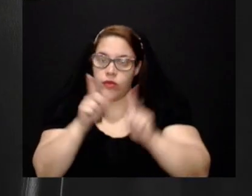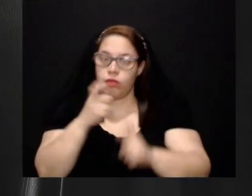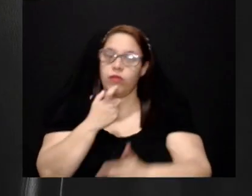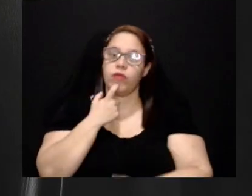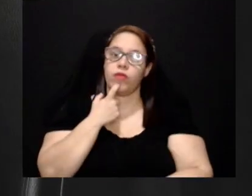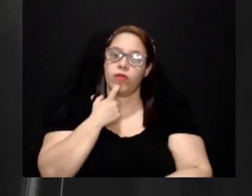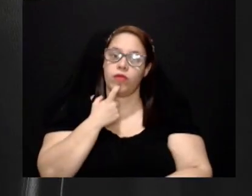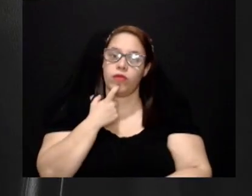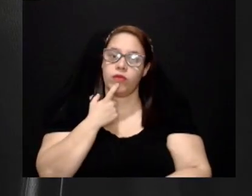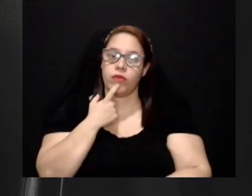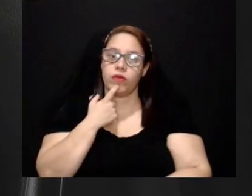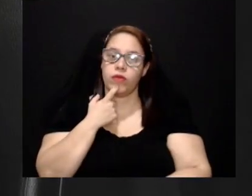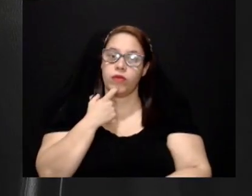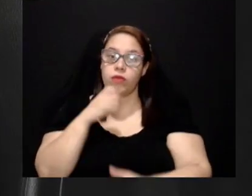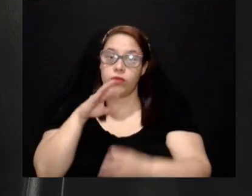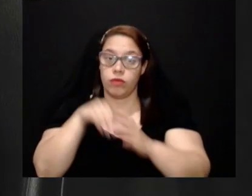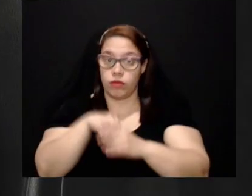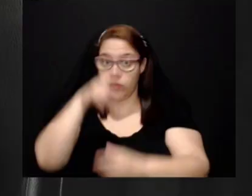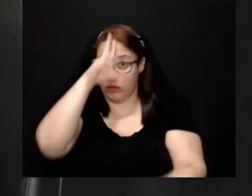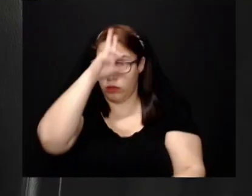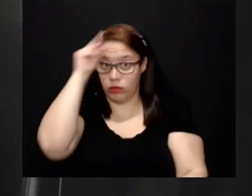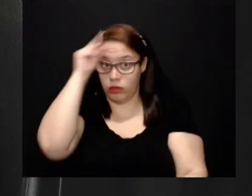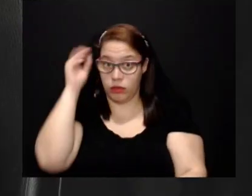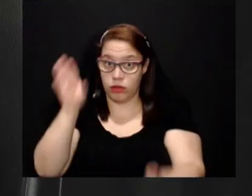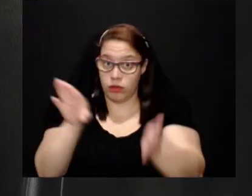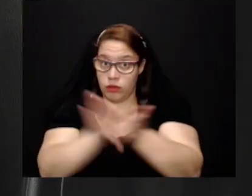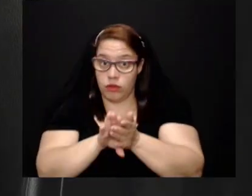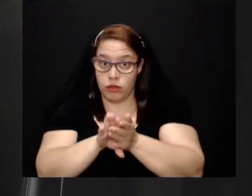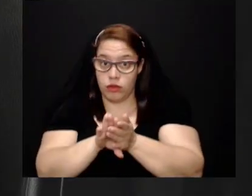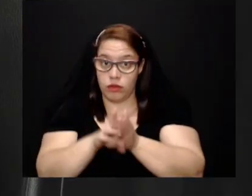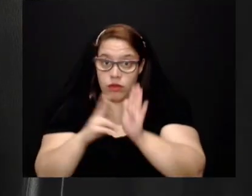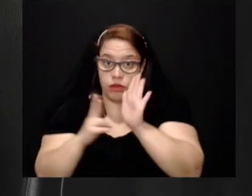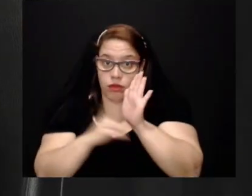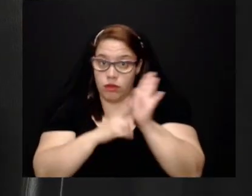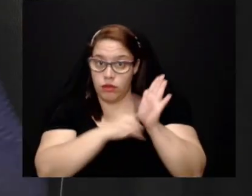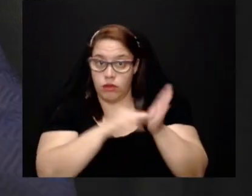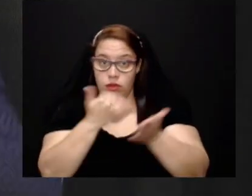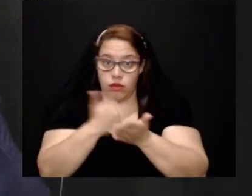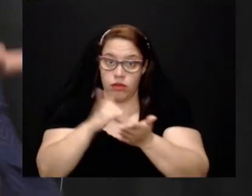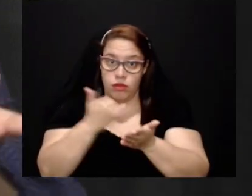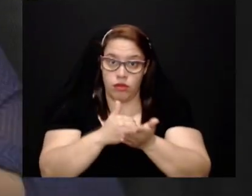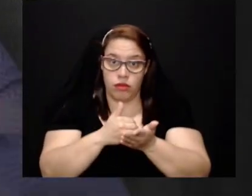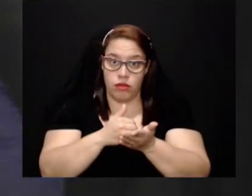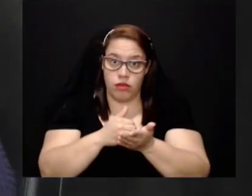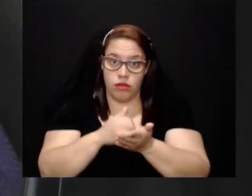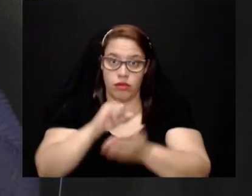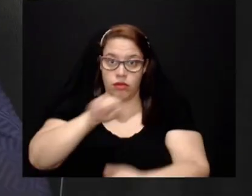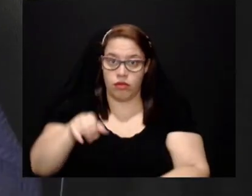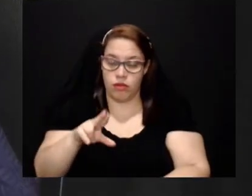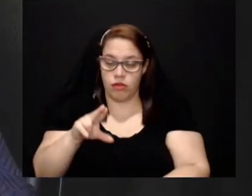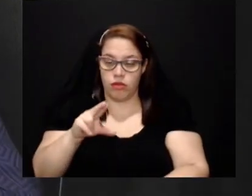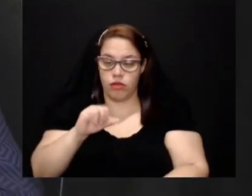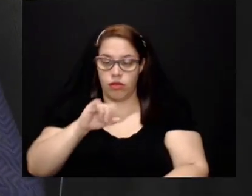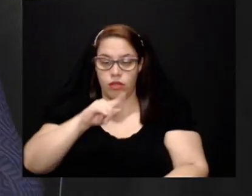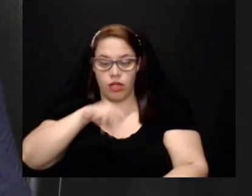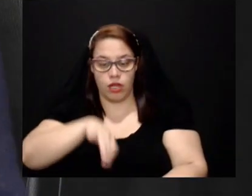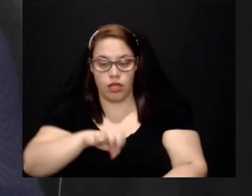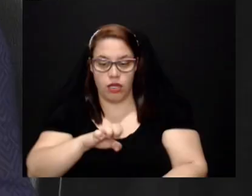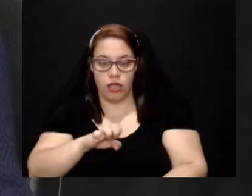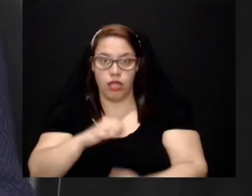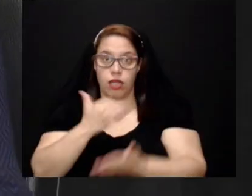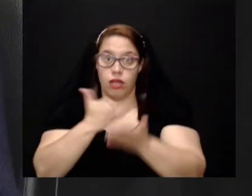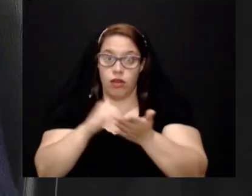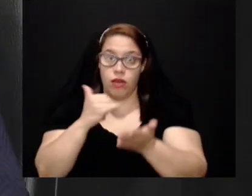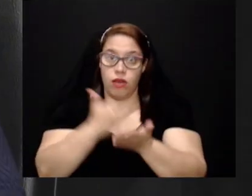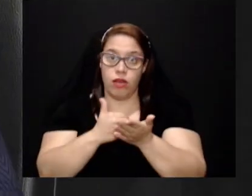Dentro da prefeitura, logo que eu entrei, tinha a referência da secretária Eliane Josselane, que para mim, assim, nossa, uma secretária municipal